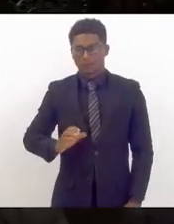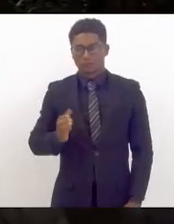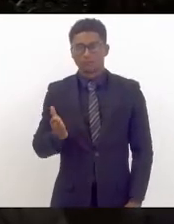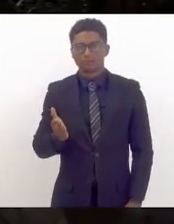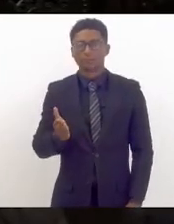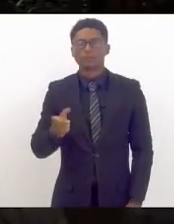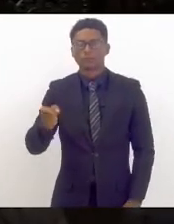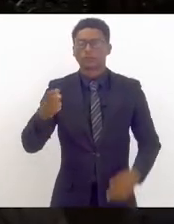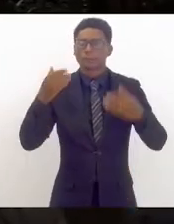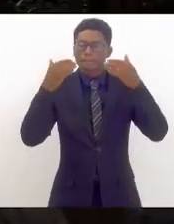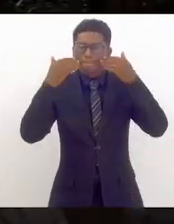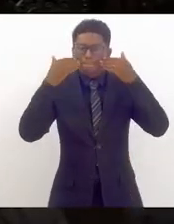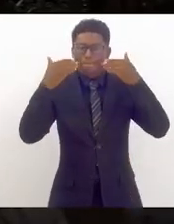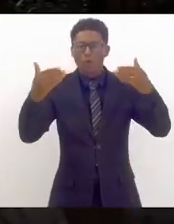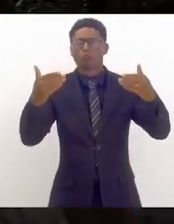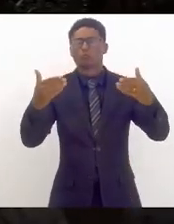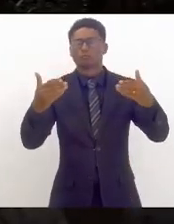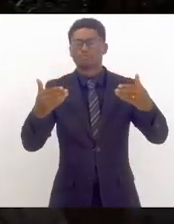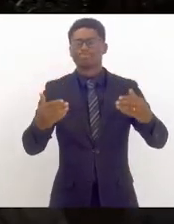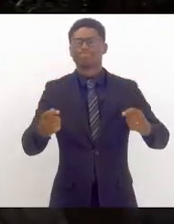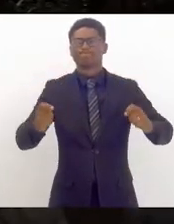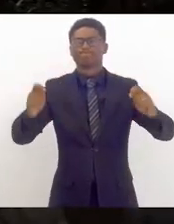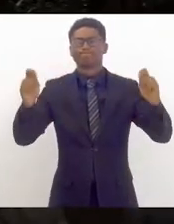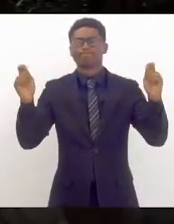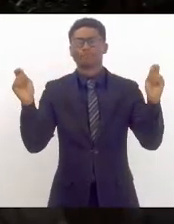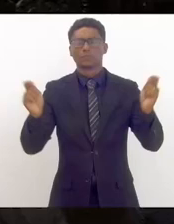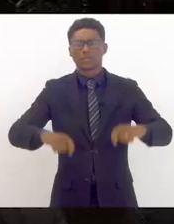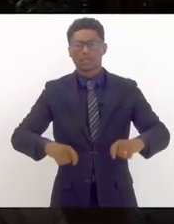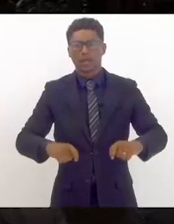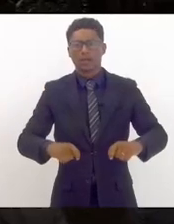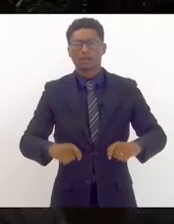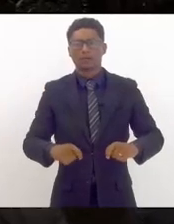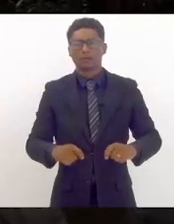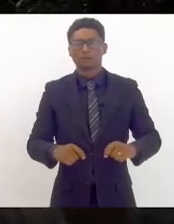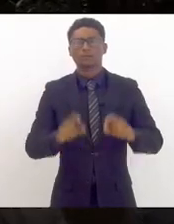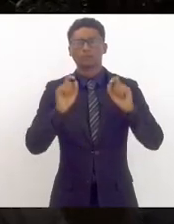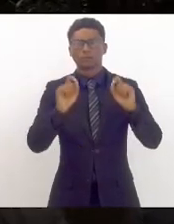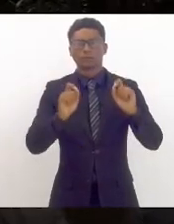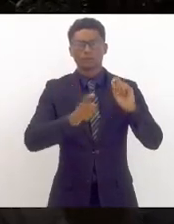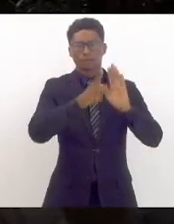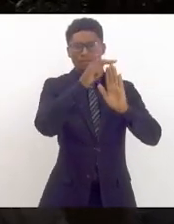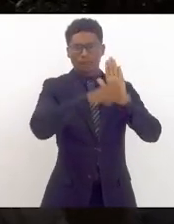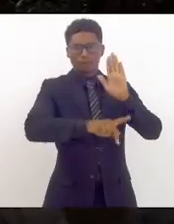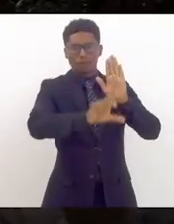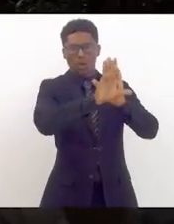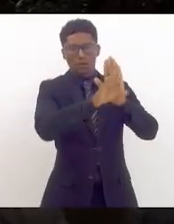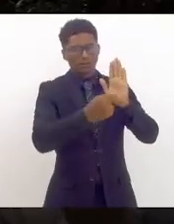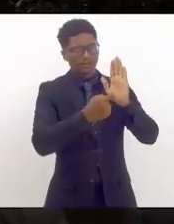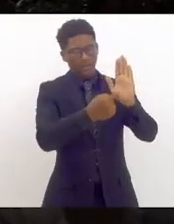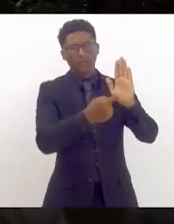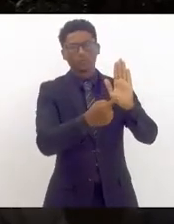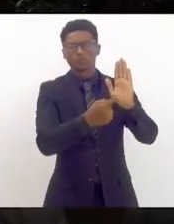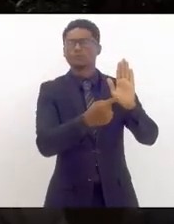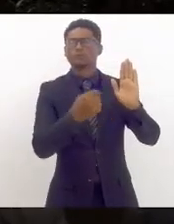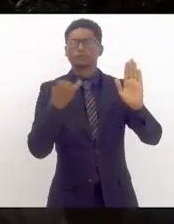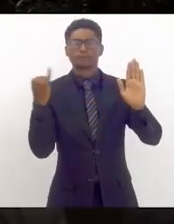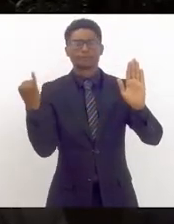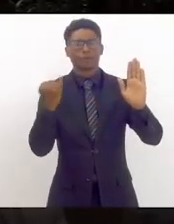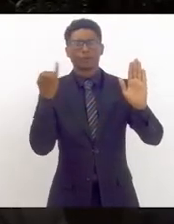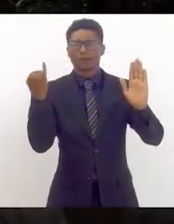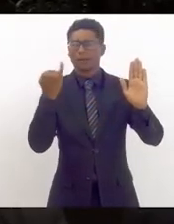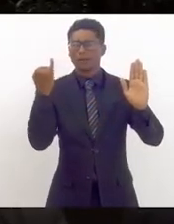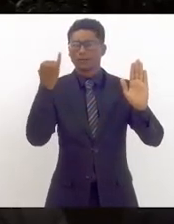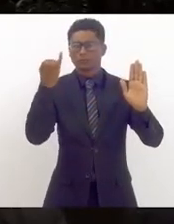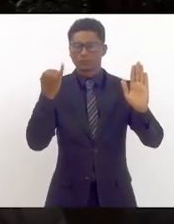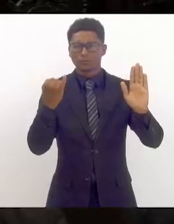é possível abrir caminho para aprovação de projetos progressistas, importantes, que o Rio